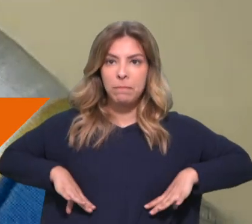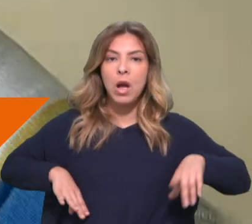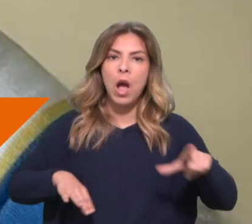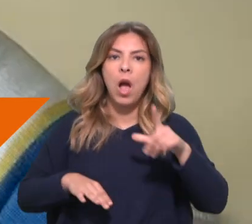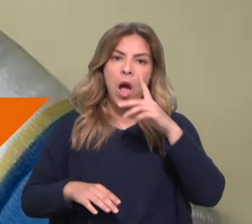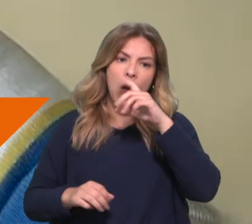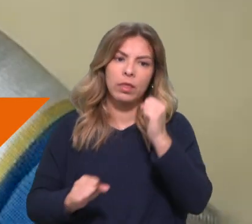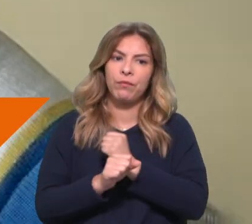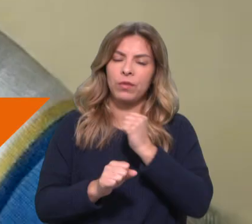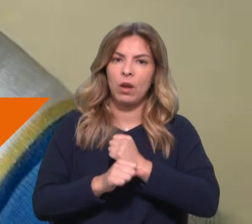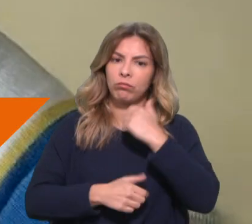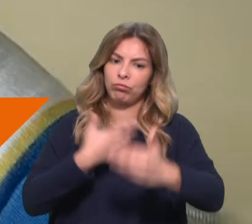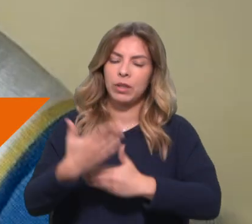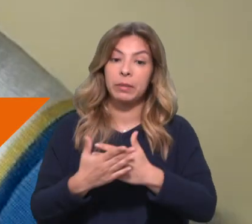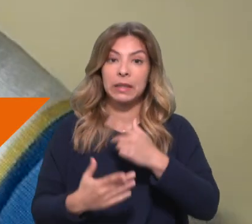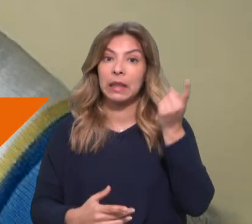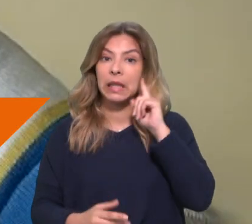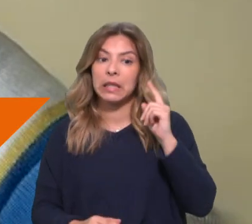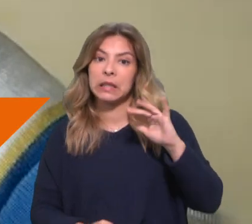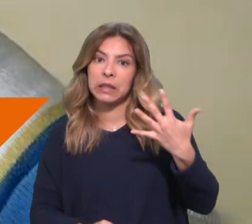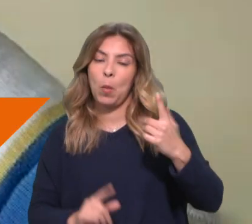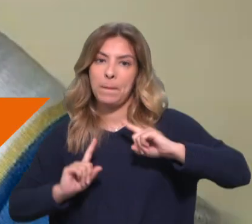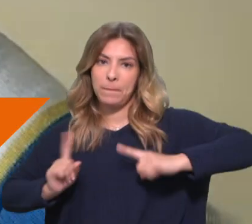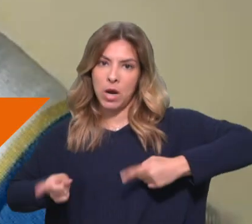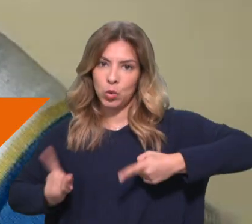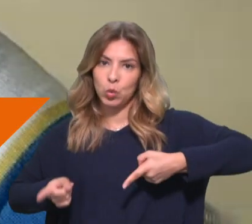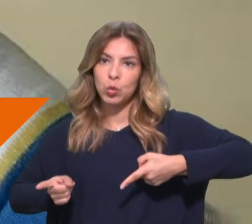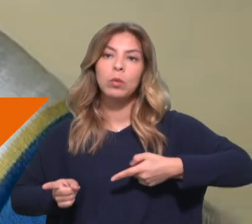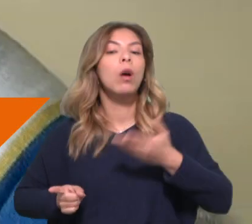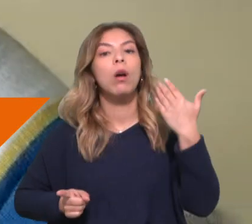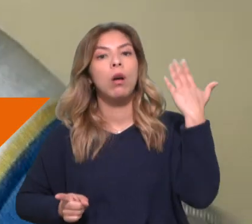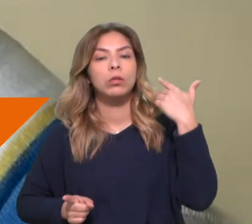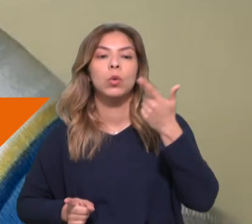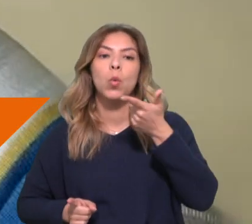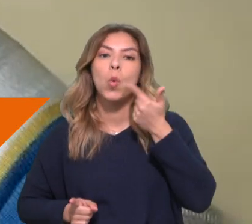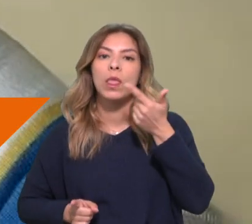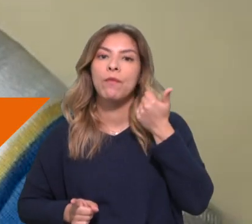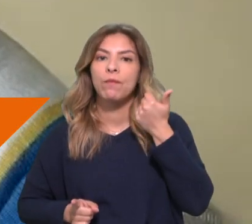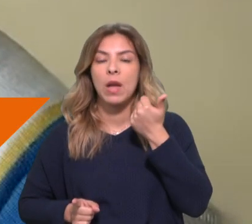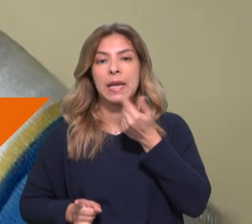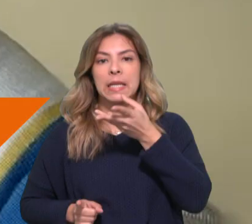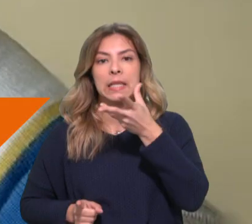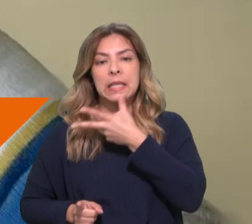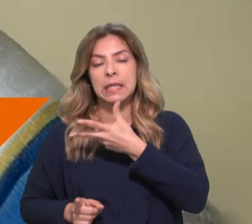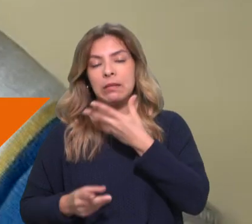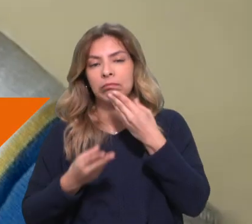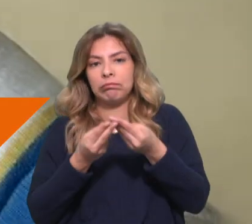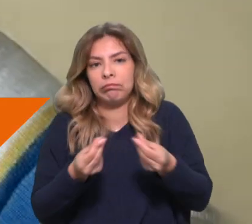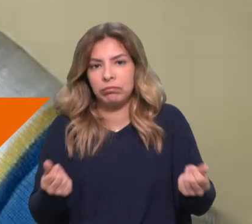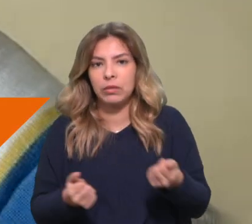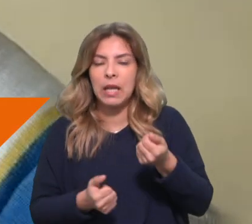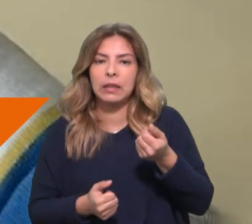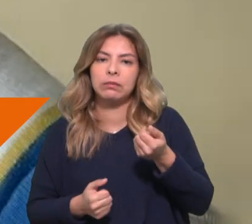eclética. Começou no passado dia 5 de março, na altura pela quarta-feira de cinzas, e que tem trazido até Santa Maria da